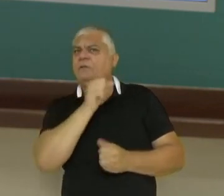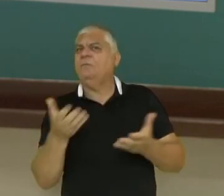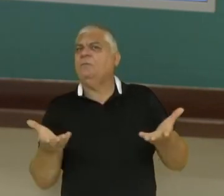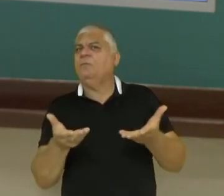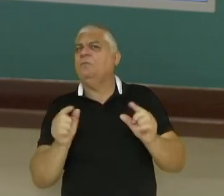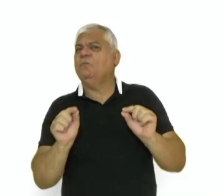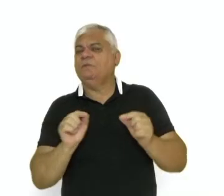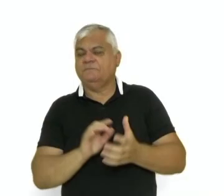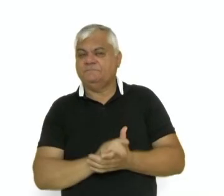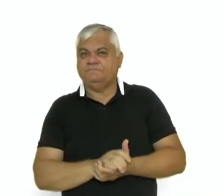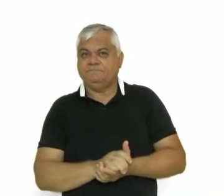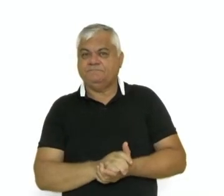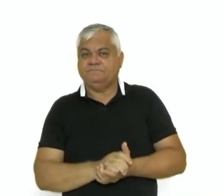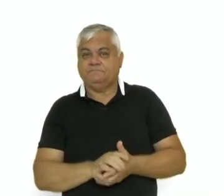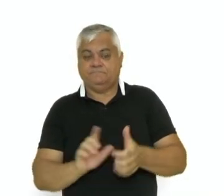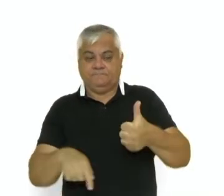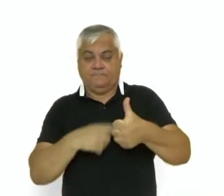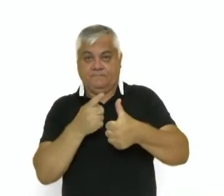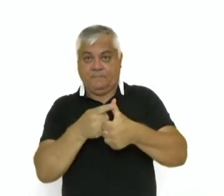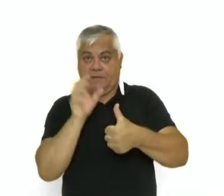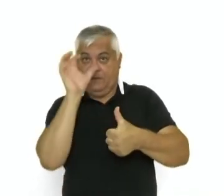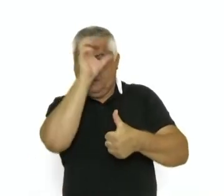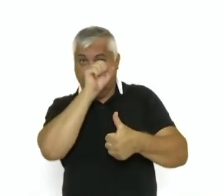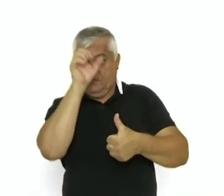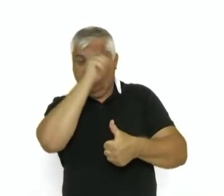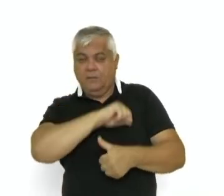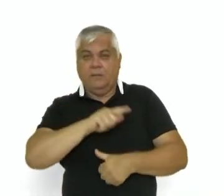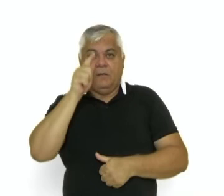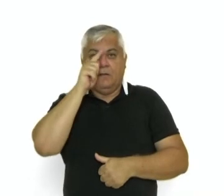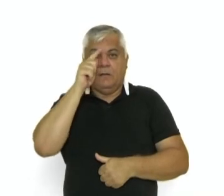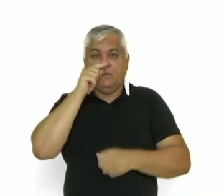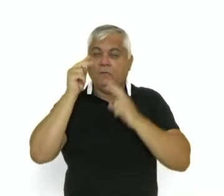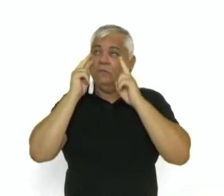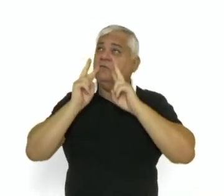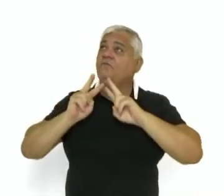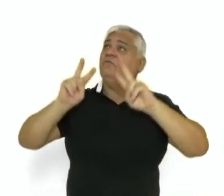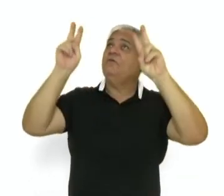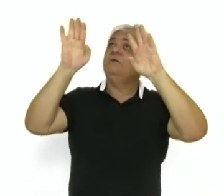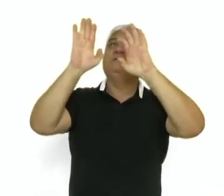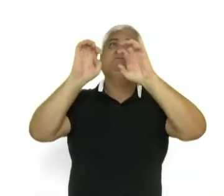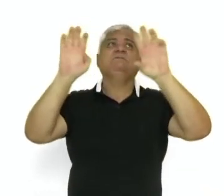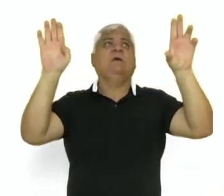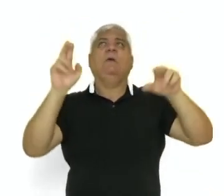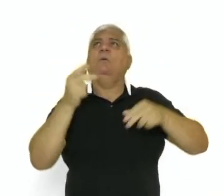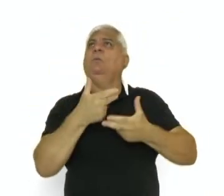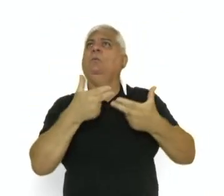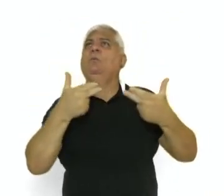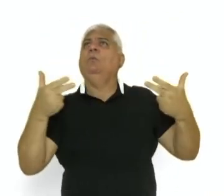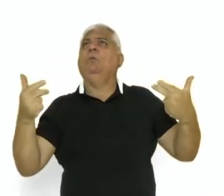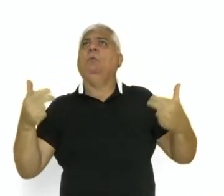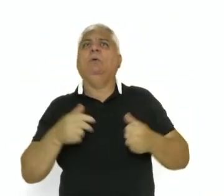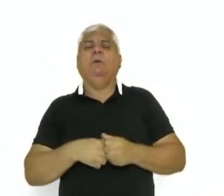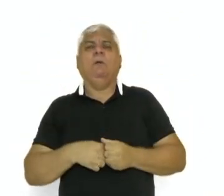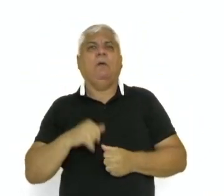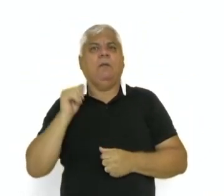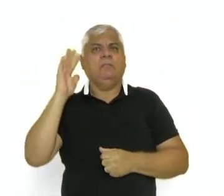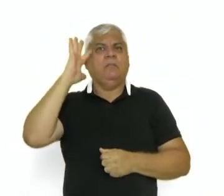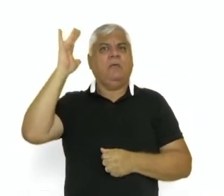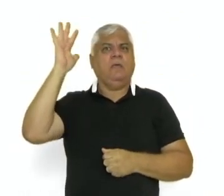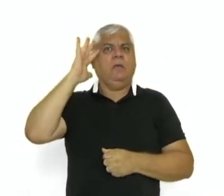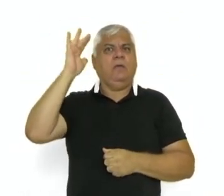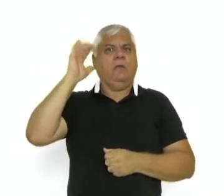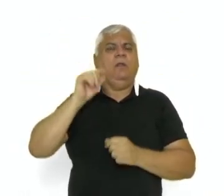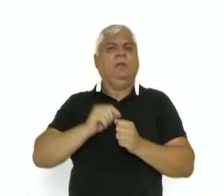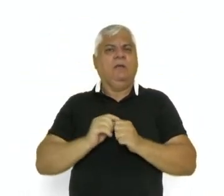comigo. Aprendemos como os gregos observavam o céu e como isso culminou com a